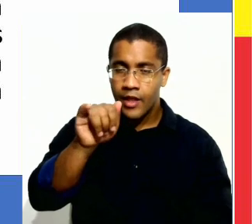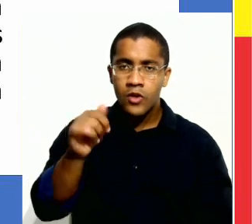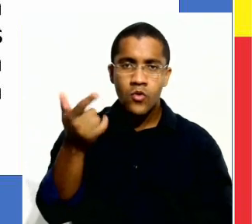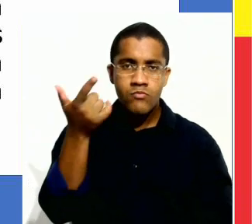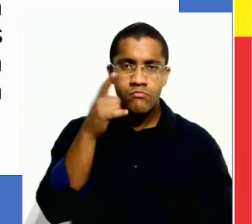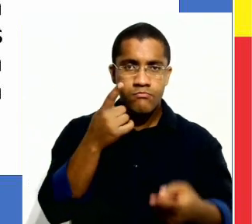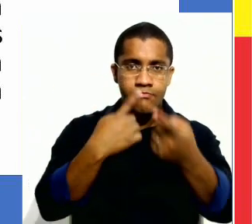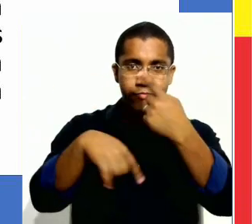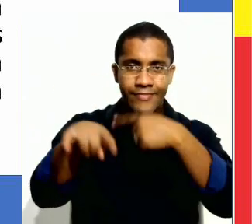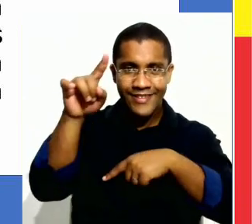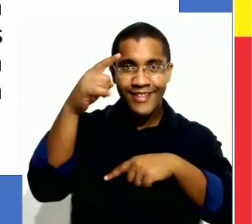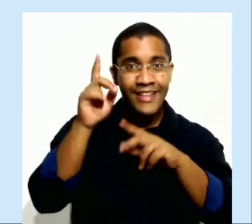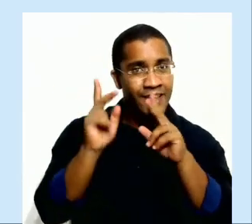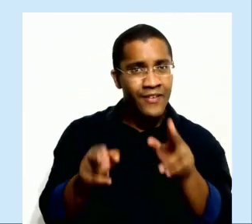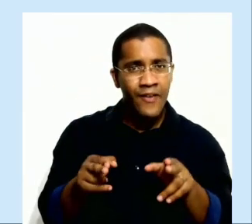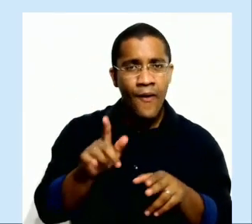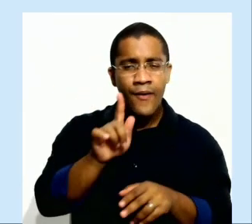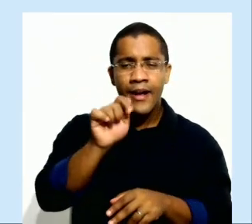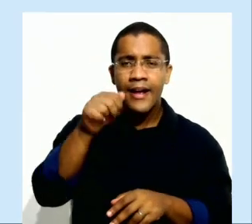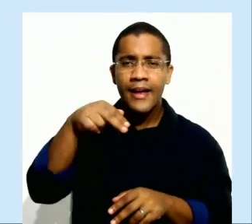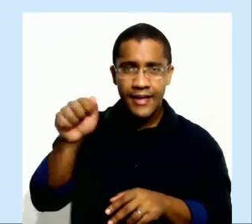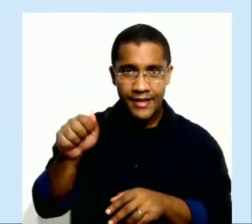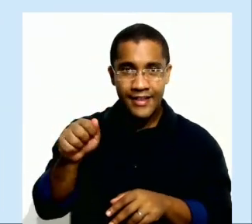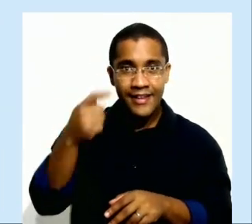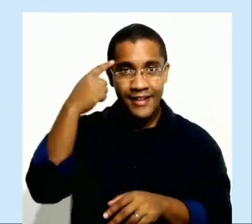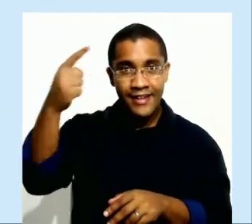do Mali. Assim como Gana,